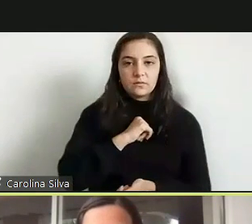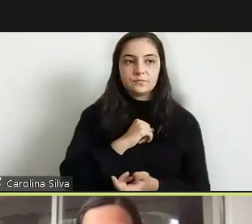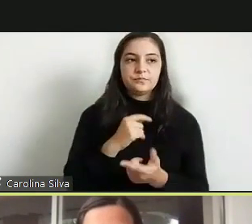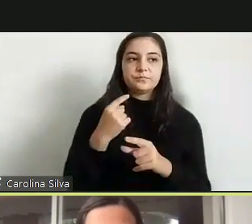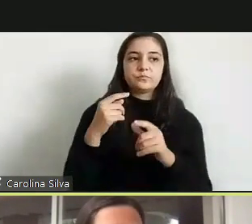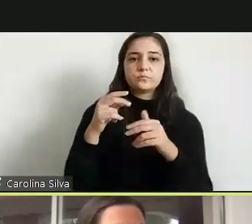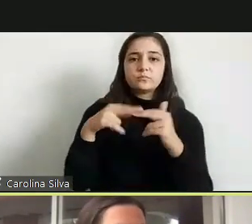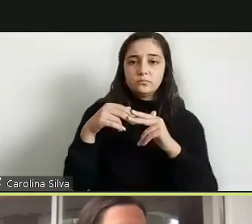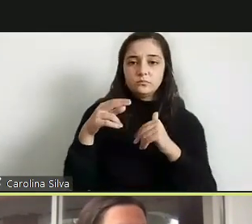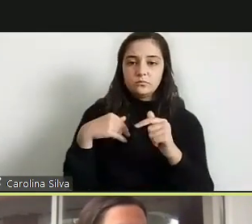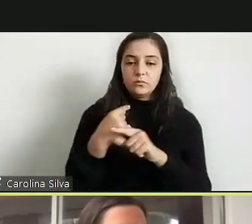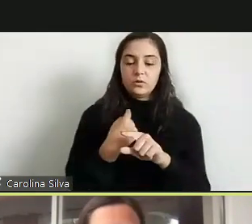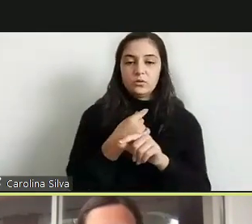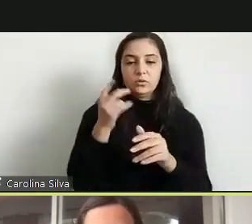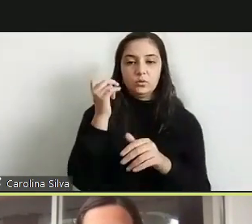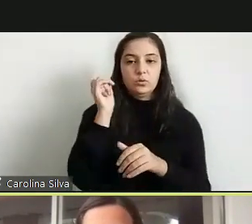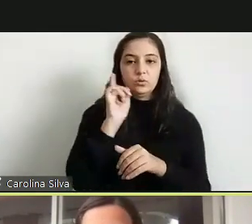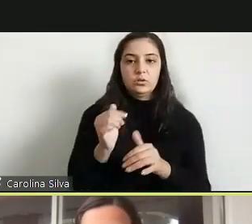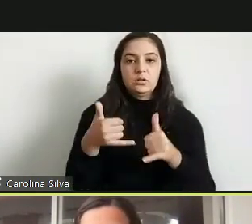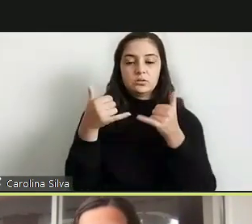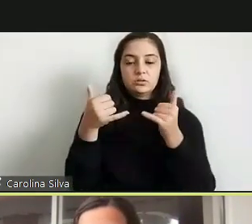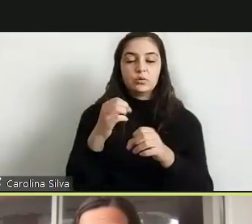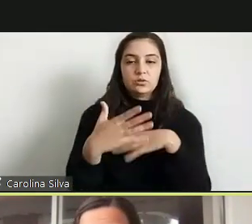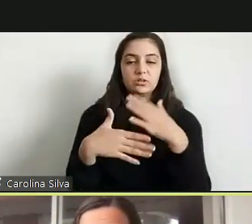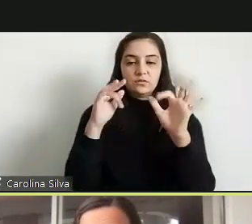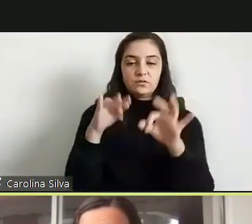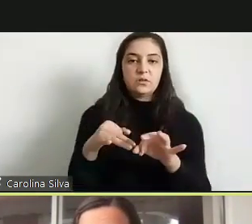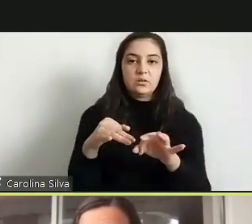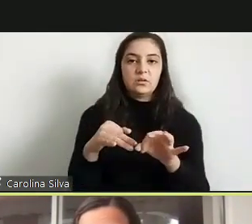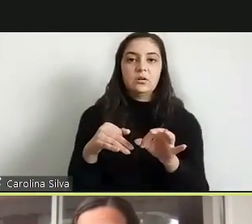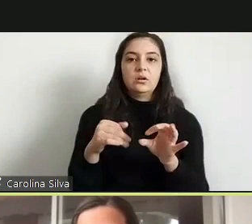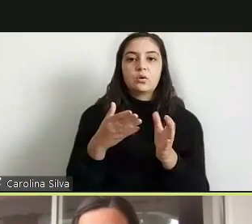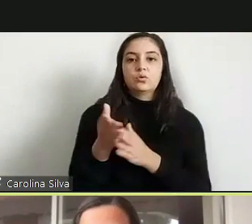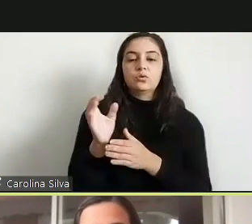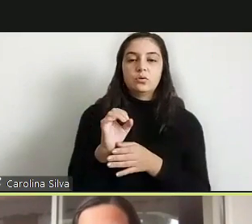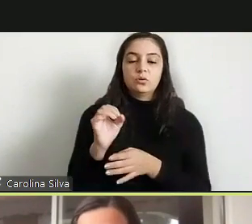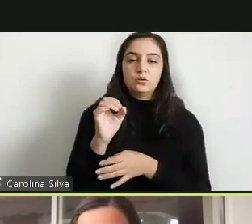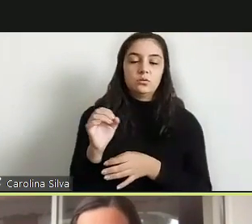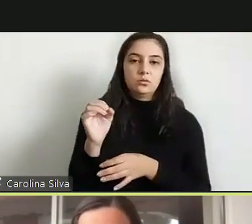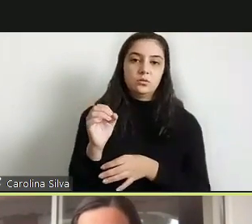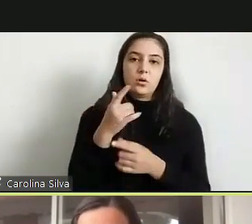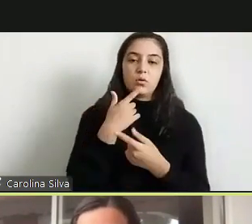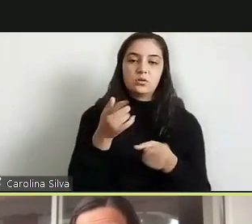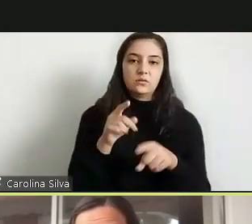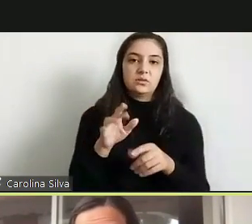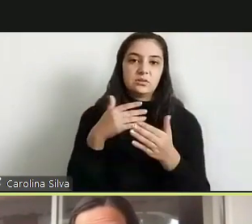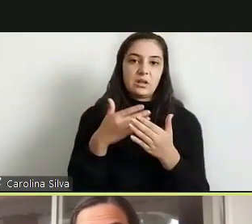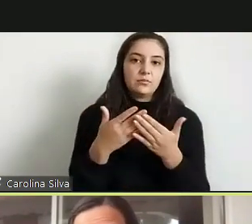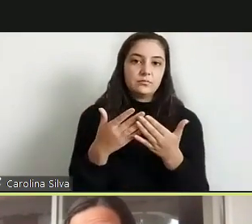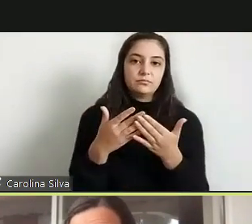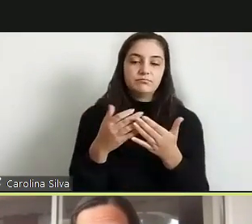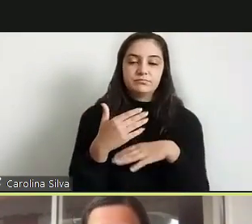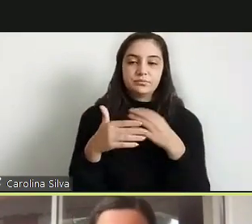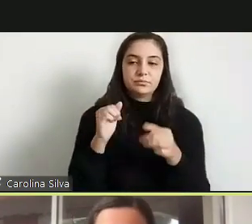que depois no dia a seguir, em que o processo acaba, não têm continuidade, na verdade isso, mais uma vez, é contraproducente e aumenta